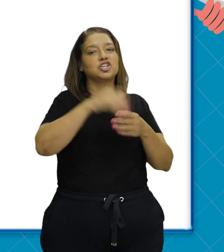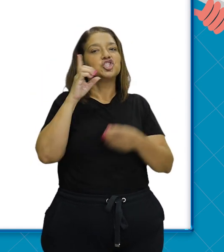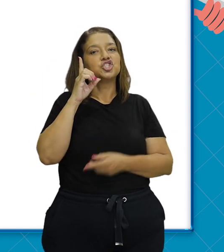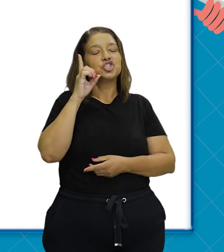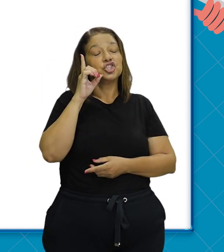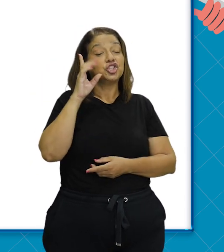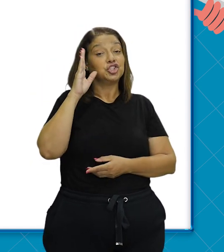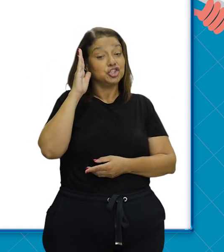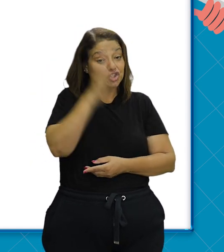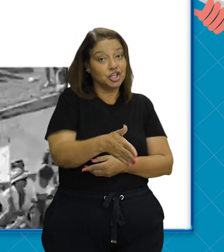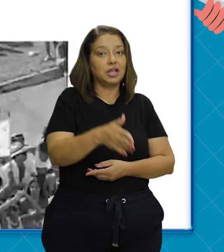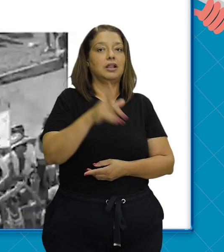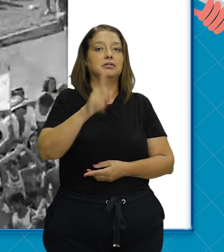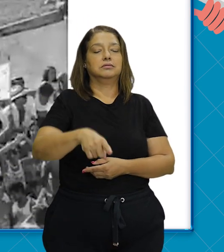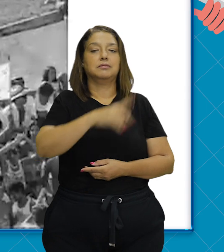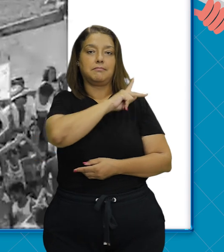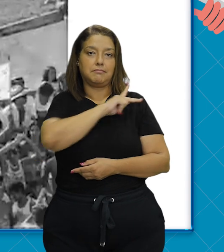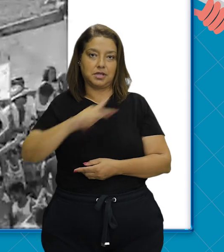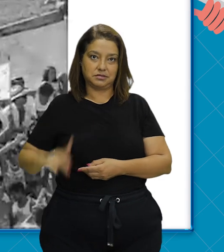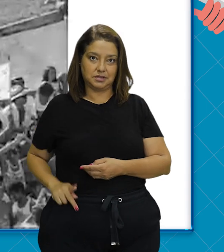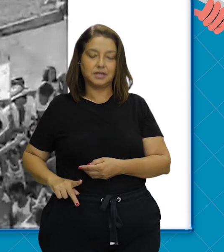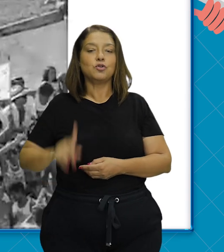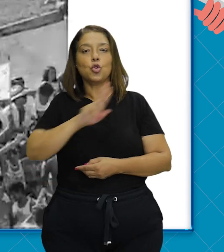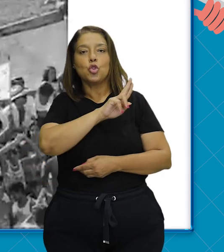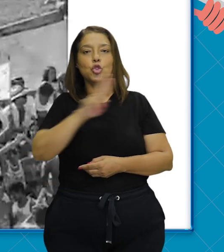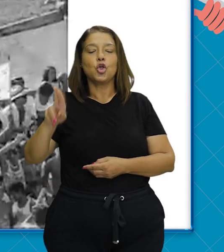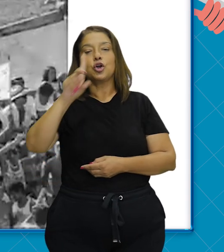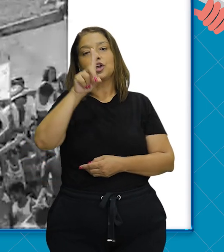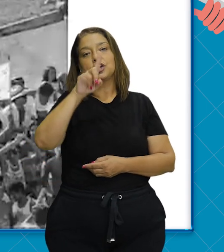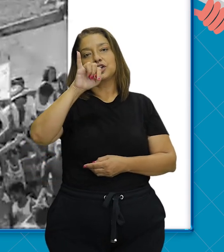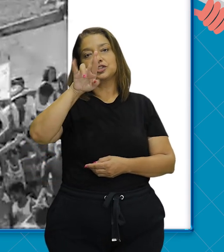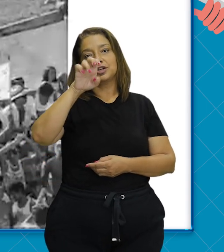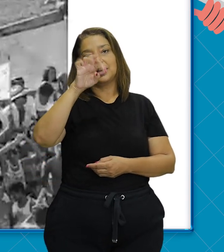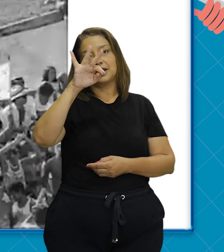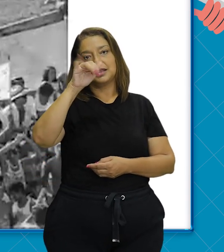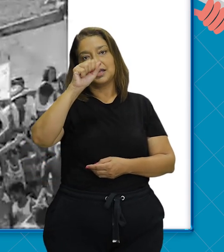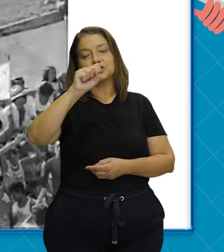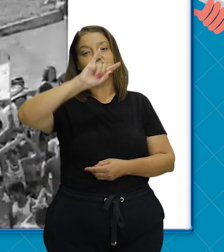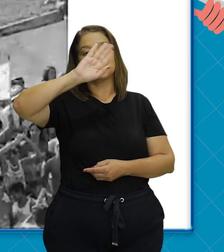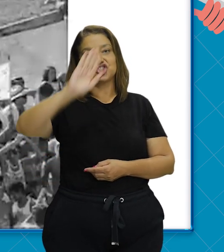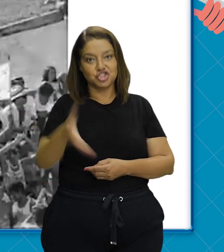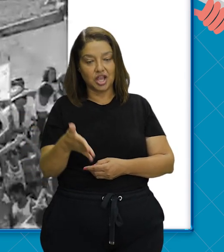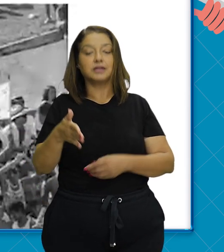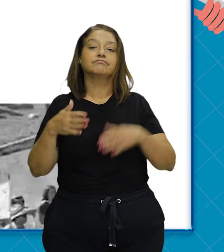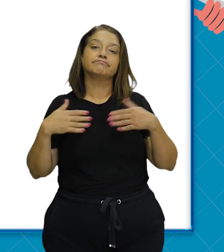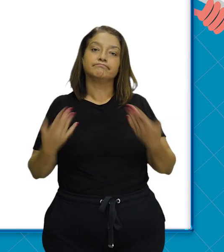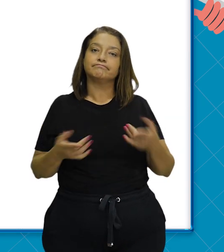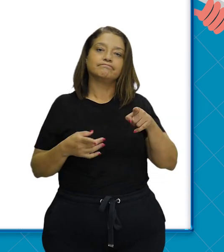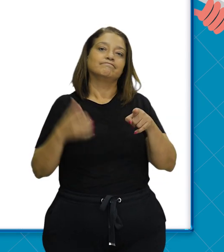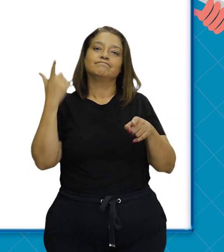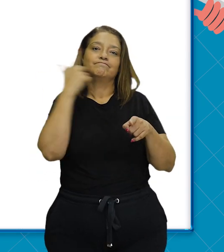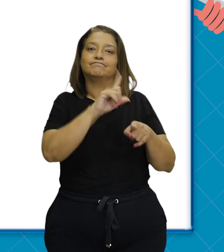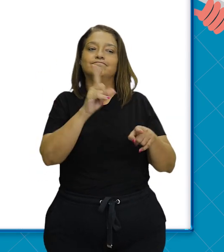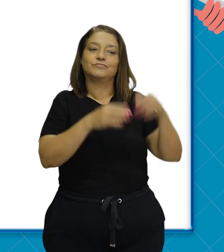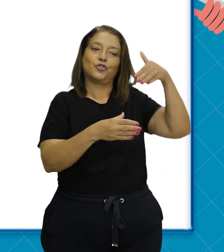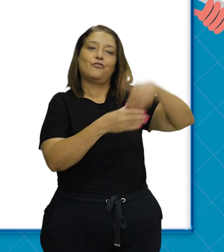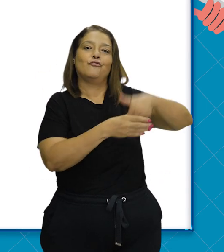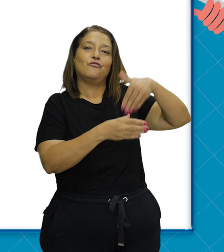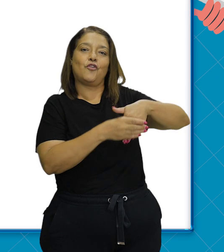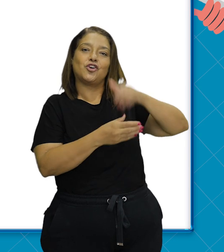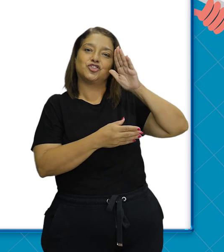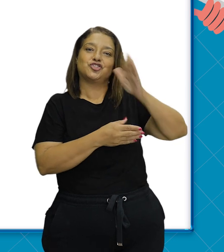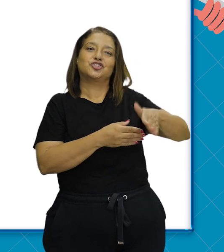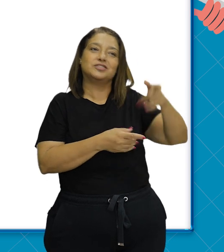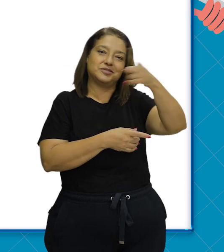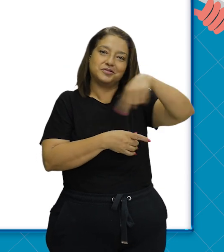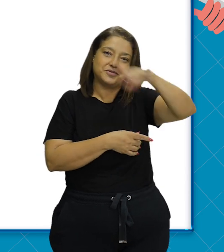O movimento ficou conhecido como Diretas Já. Porém, não conseguiram passar a emenda que declarava o voto direto. No final